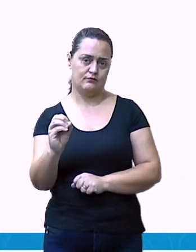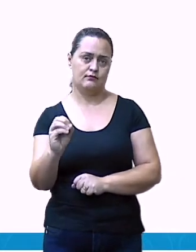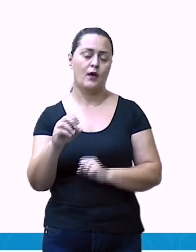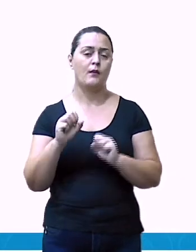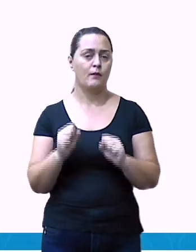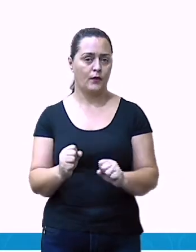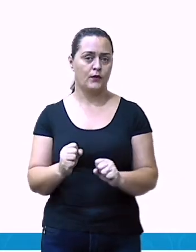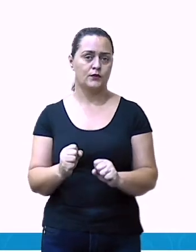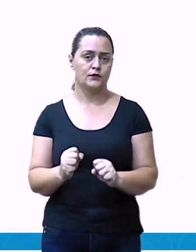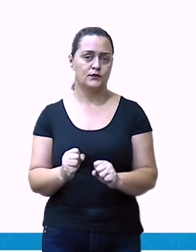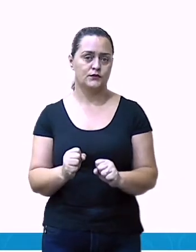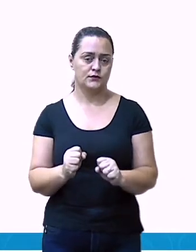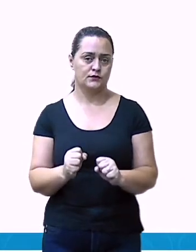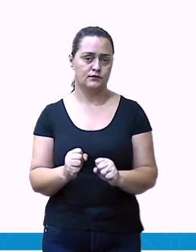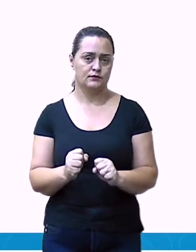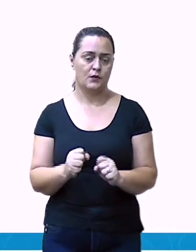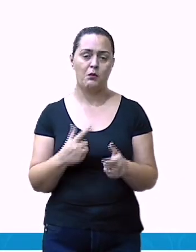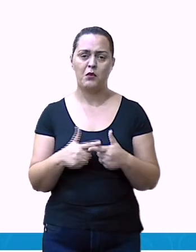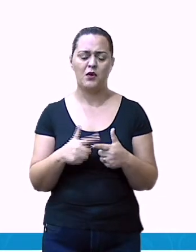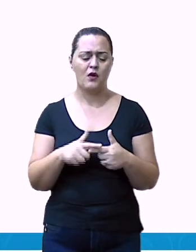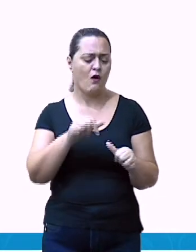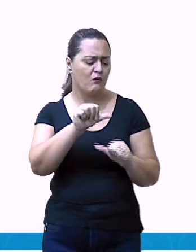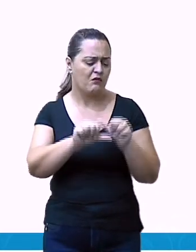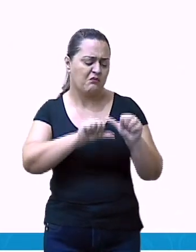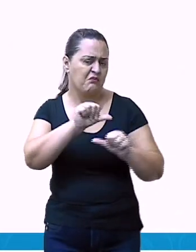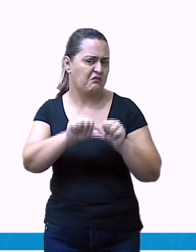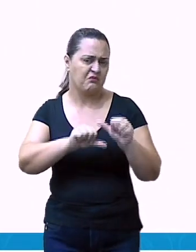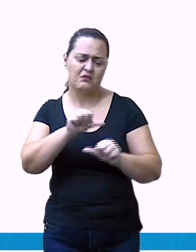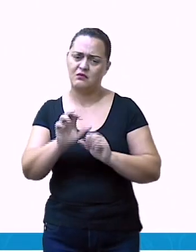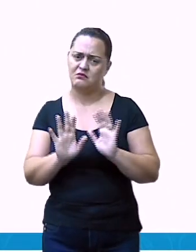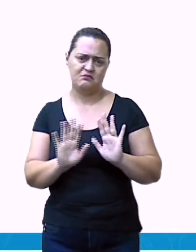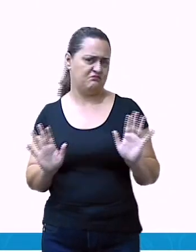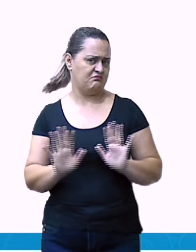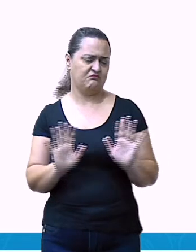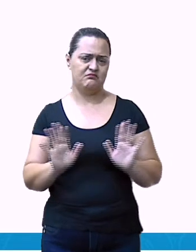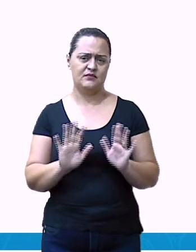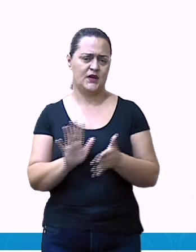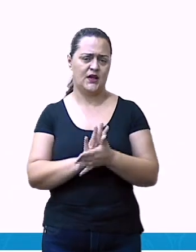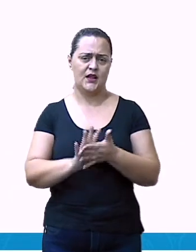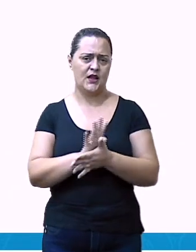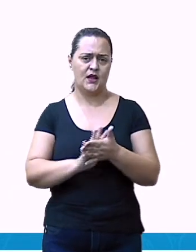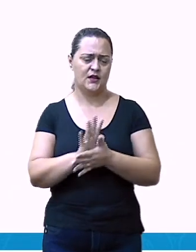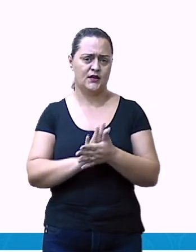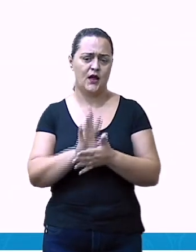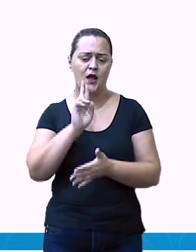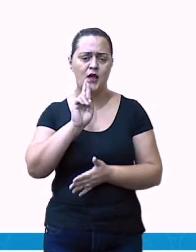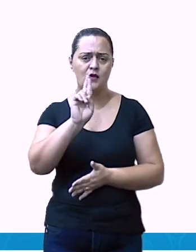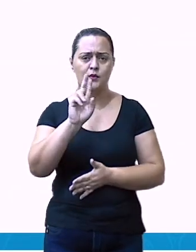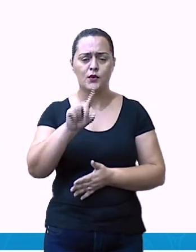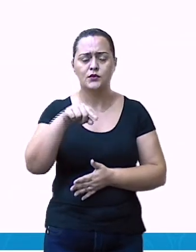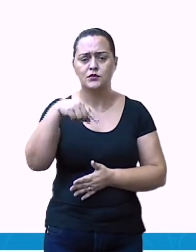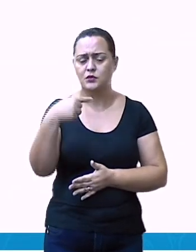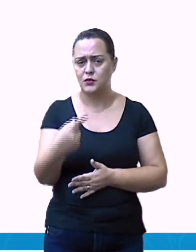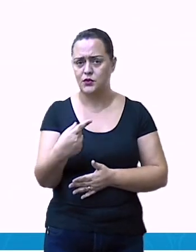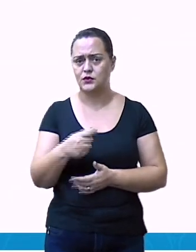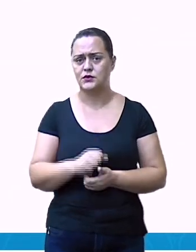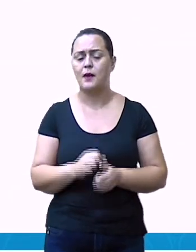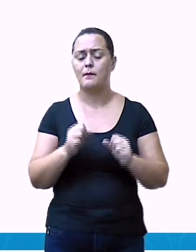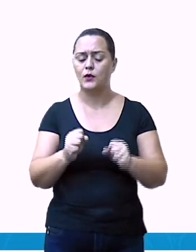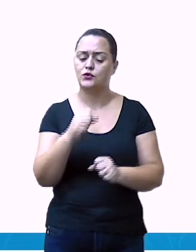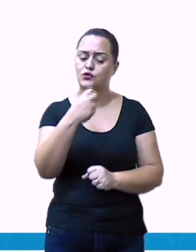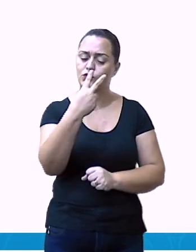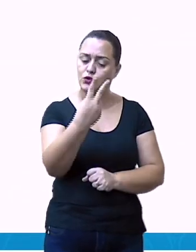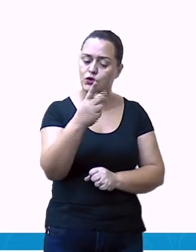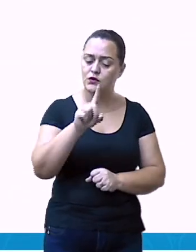que não vai alterar essa quantidade, certo? Então, está aqui o meu quadro de ordens, com